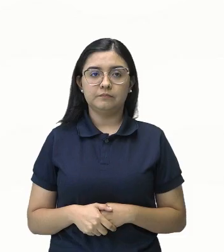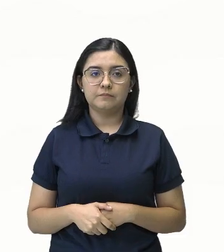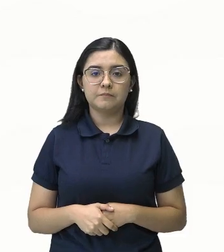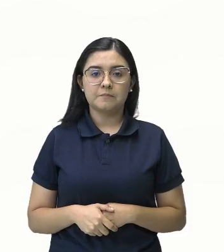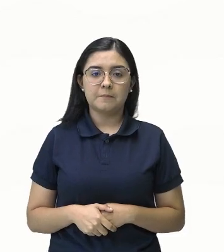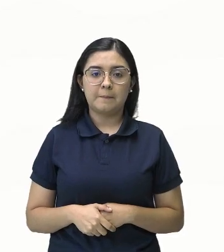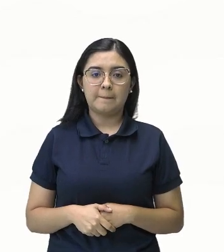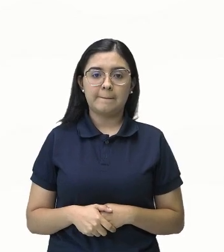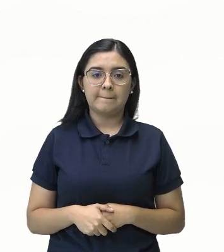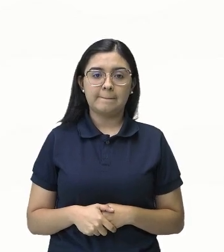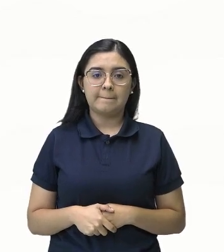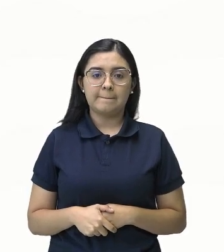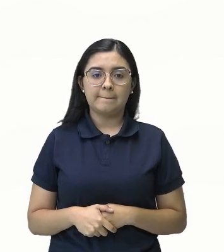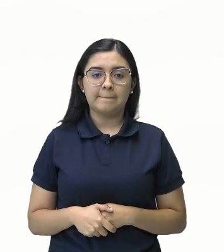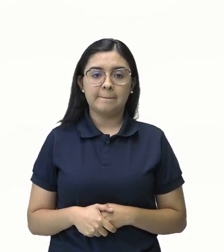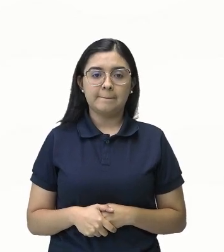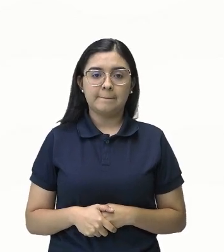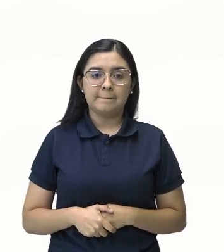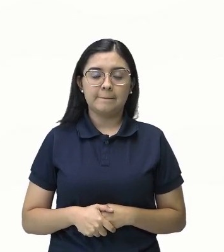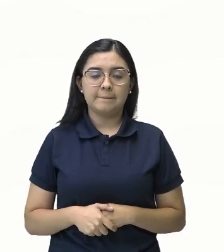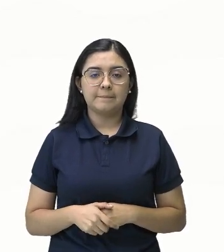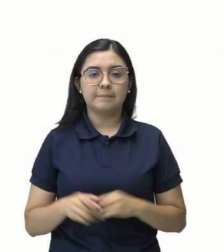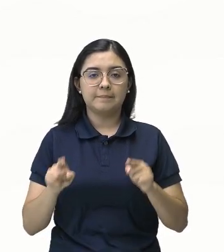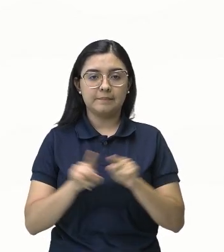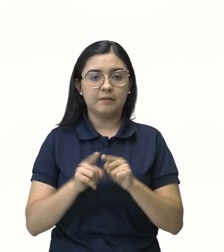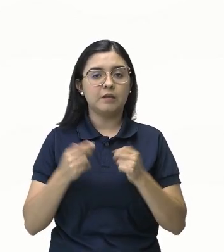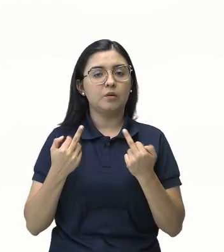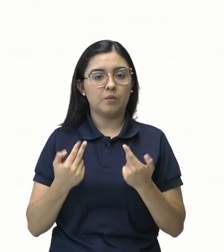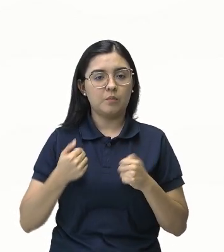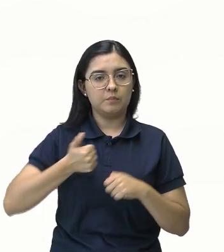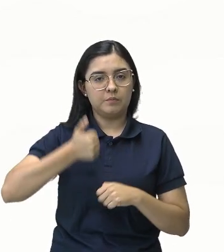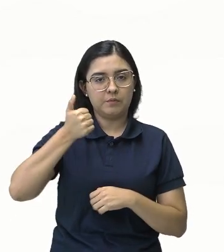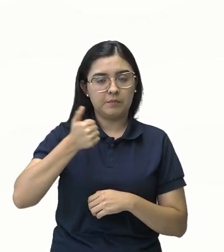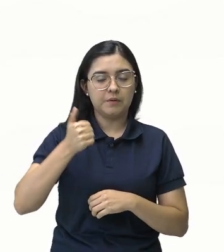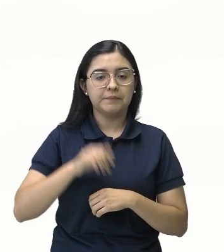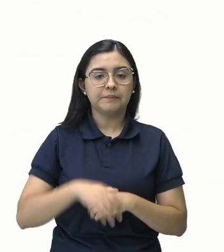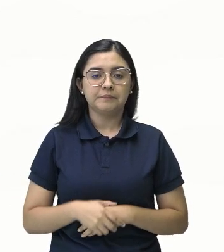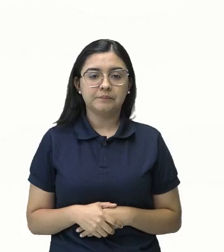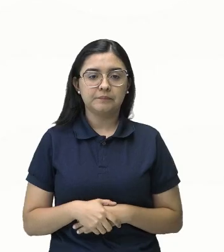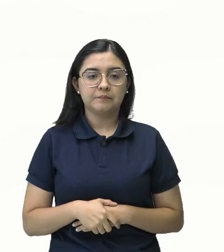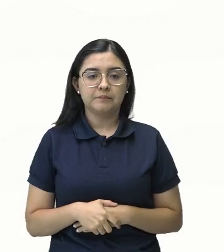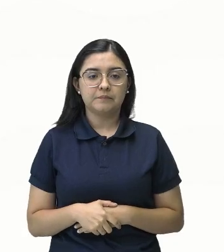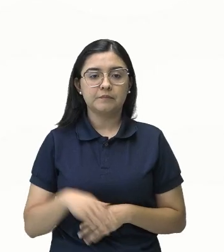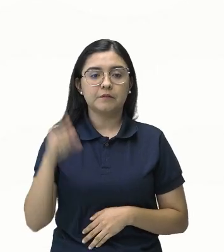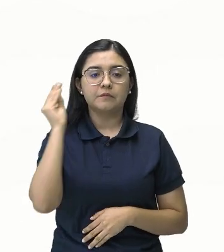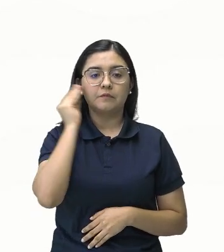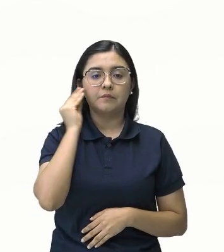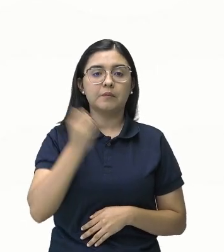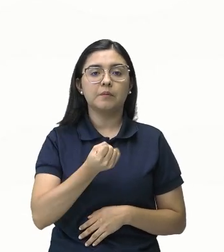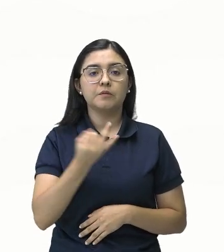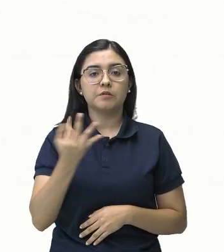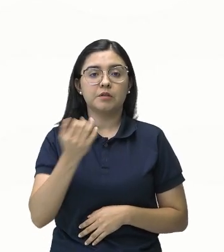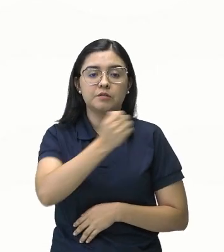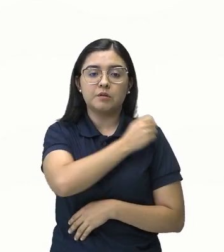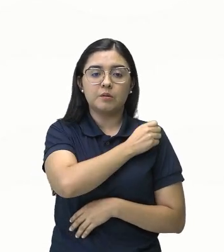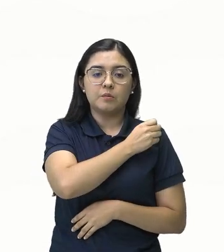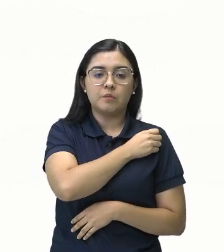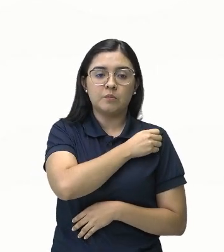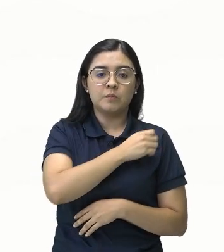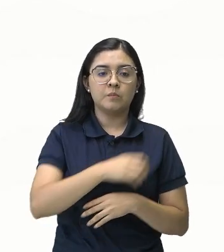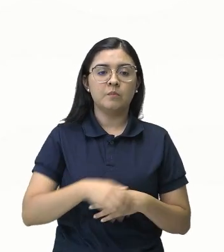Tá? Fazendo o mesmo processo. Então, vamos ver aqui o número de alunos.